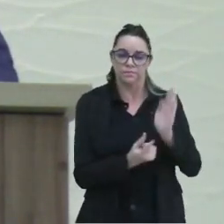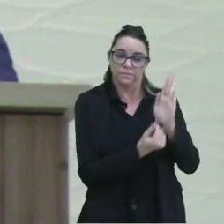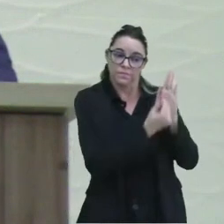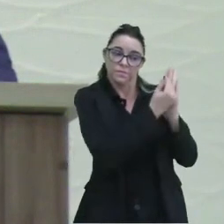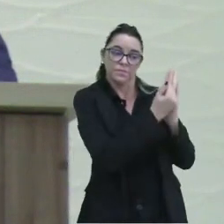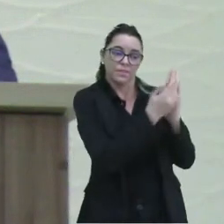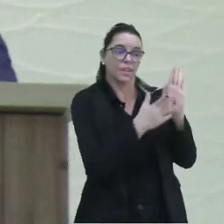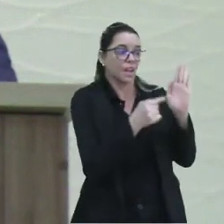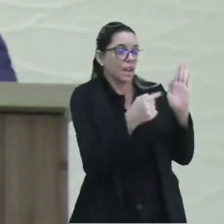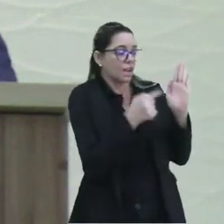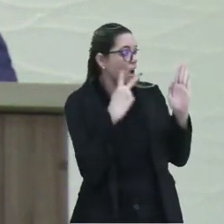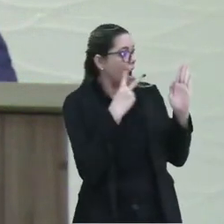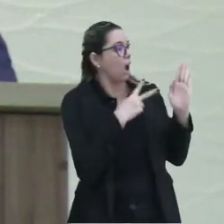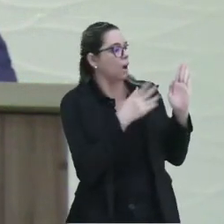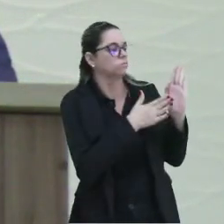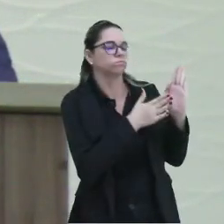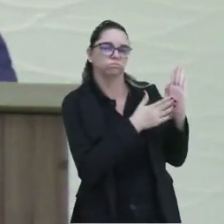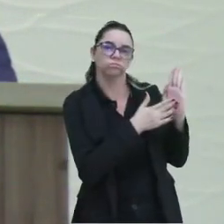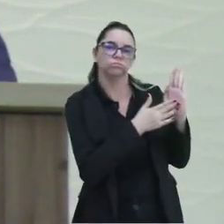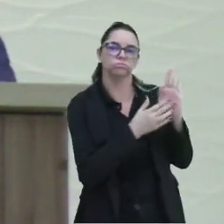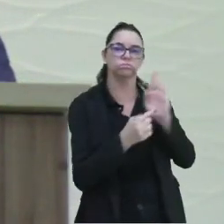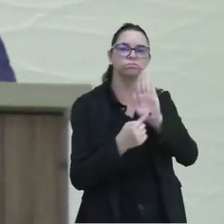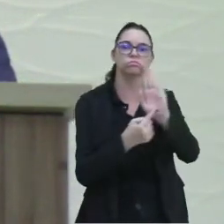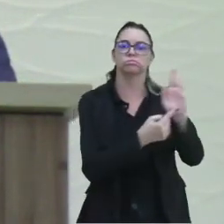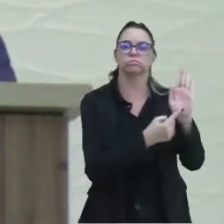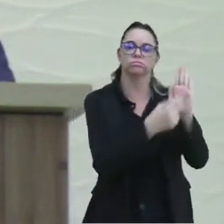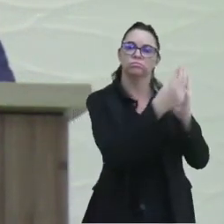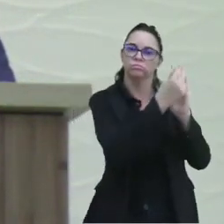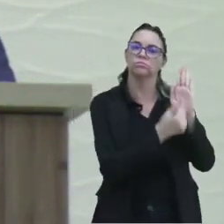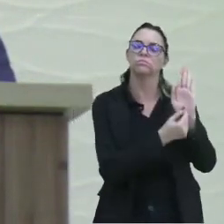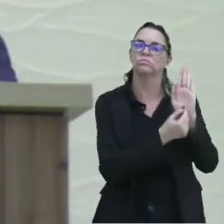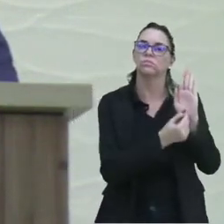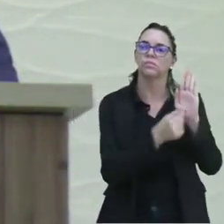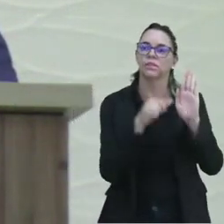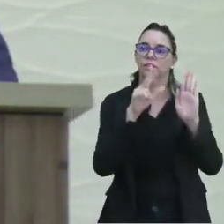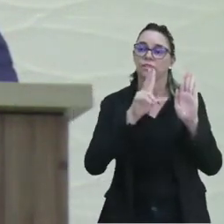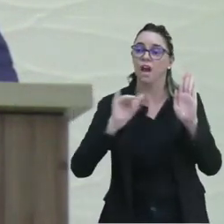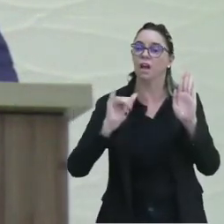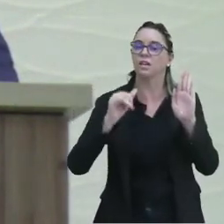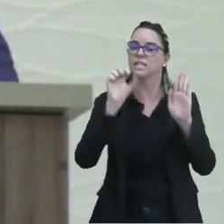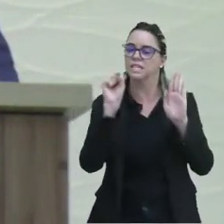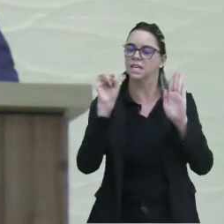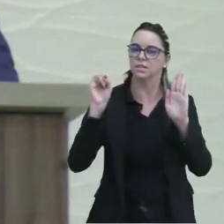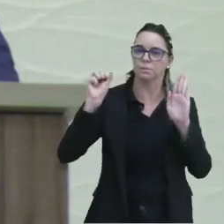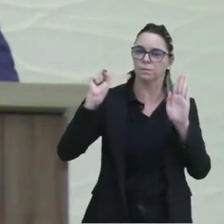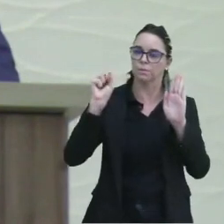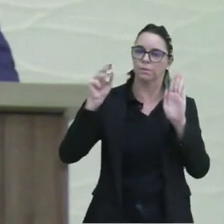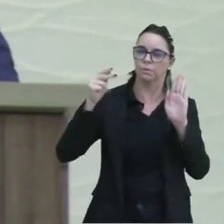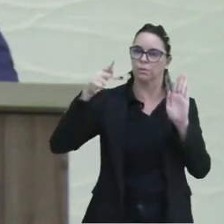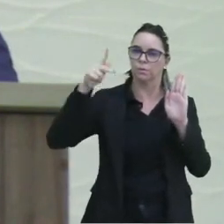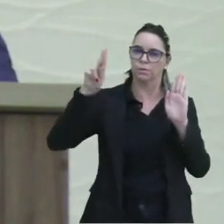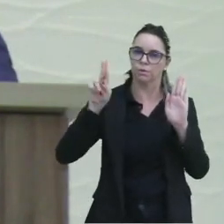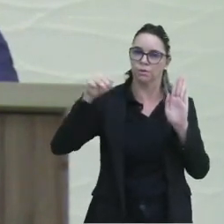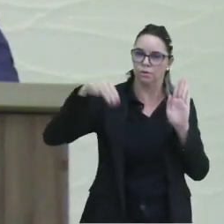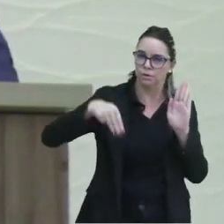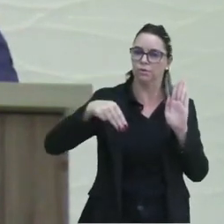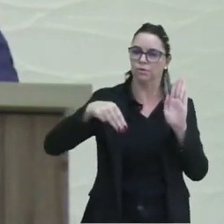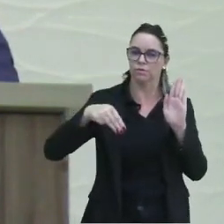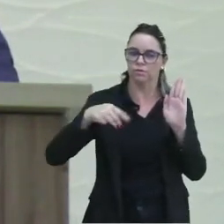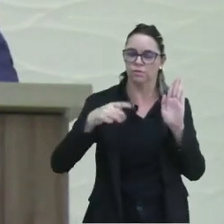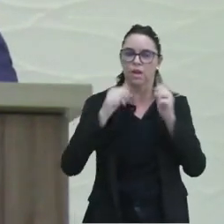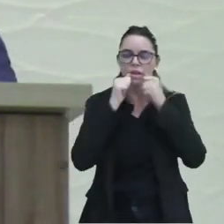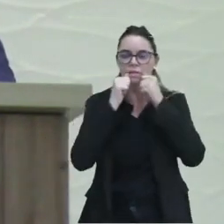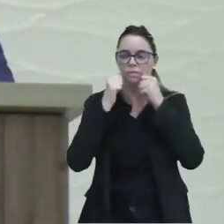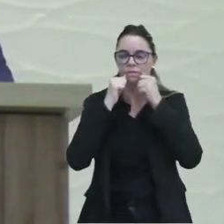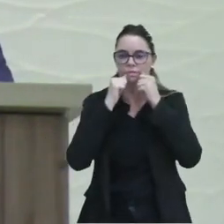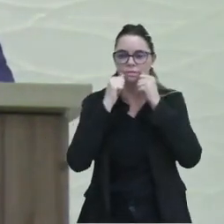de contas. Então, se a própria prestação de contas já está sendo preparada para entregar o CISPUM em assembleia, então a gente vai ser também redundante. Se